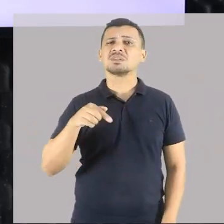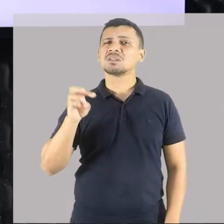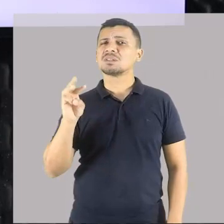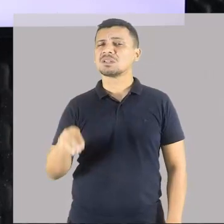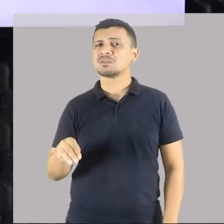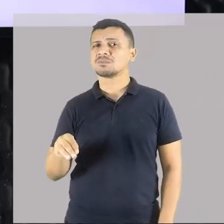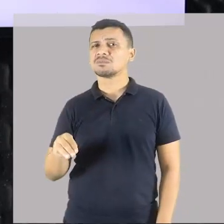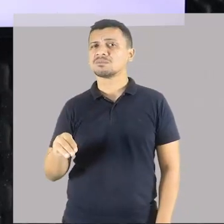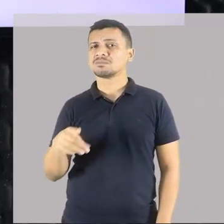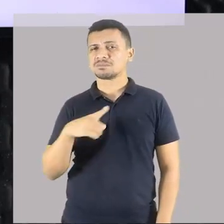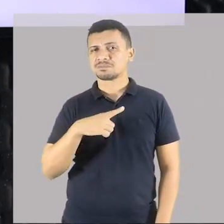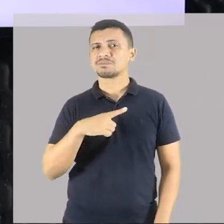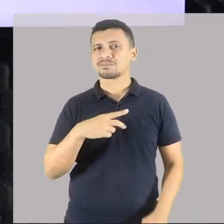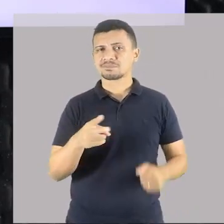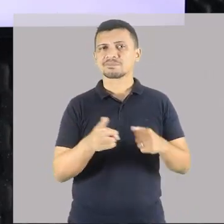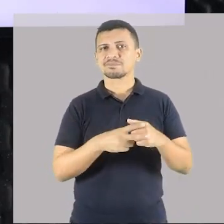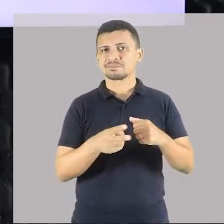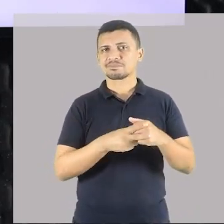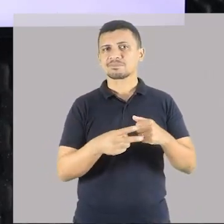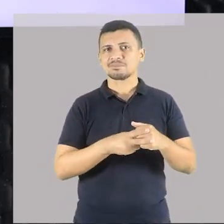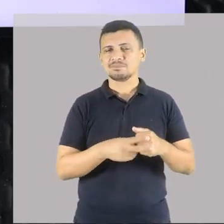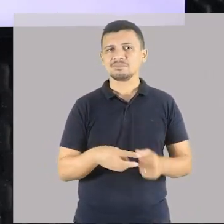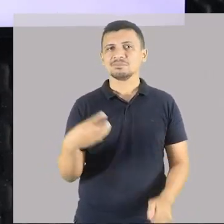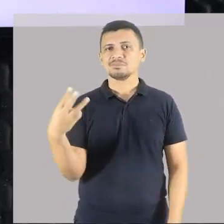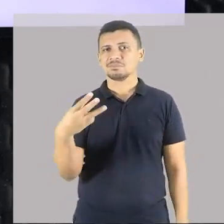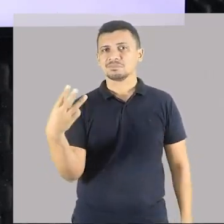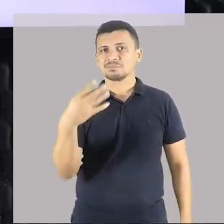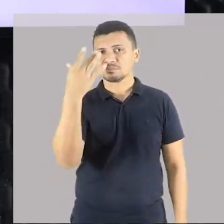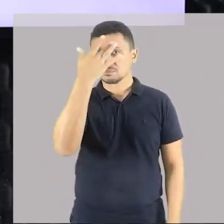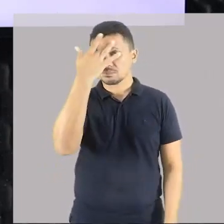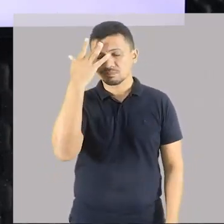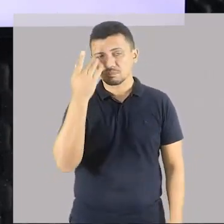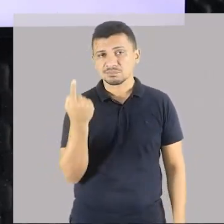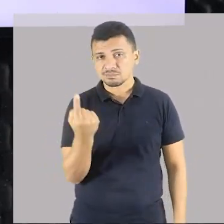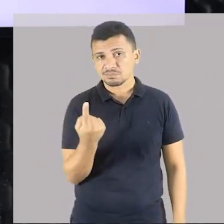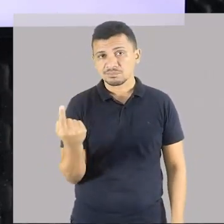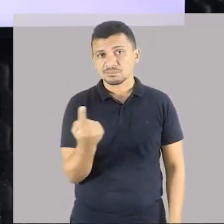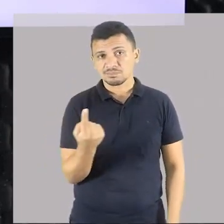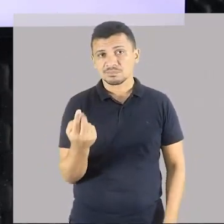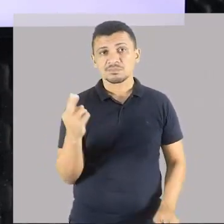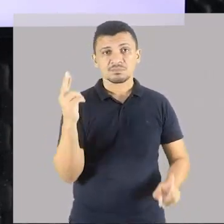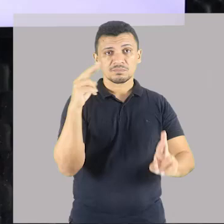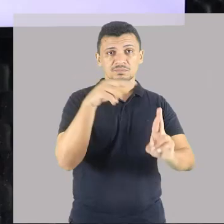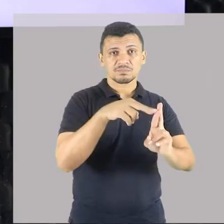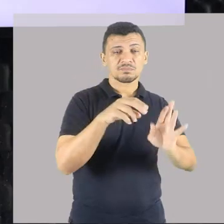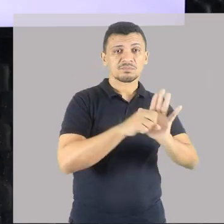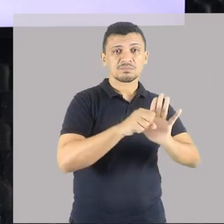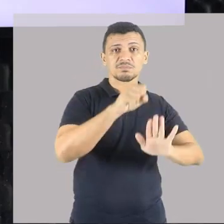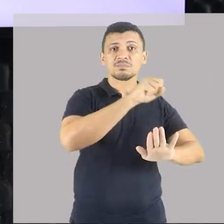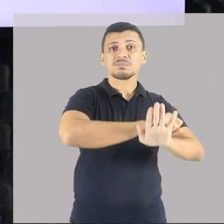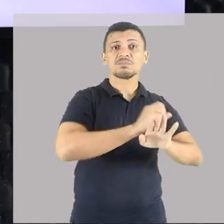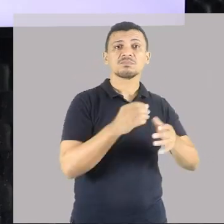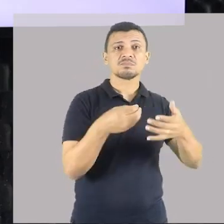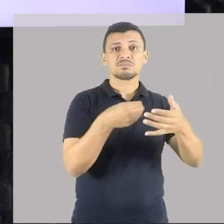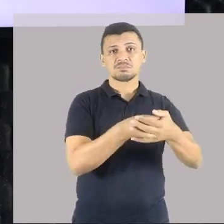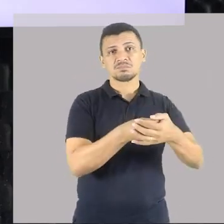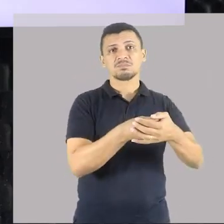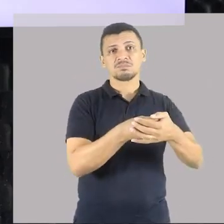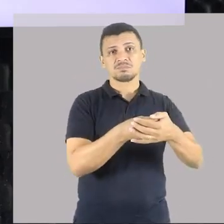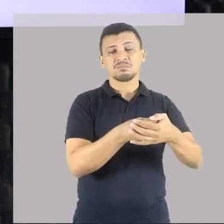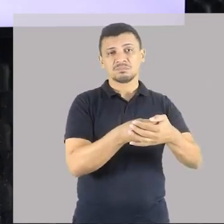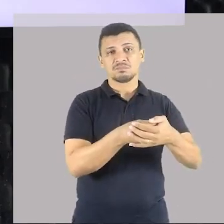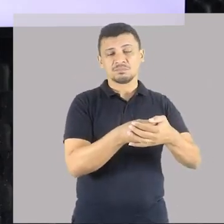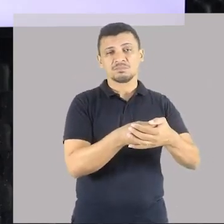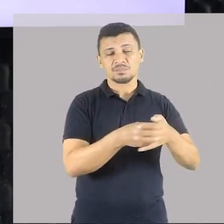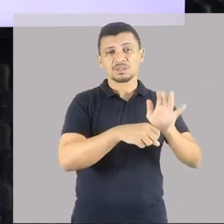Eu tenho aqui o verbo na terceira pessoa do singular, numa referência de um sujeito implícito, certo? O sujeito aqui,